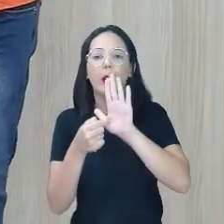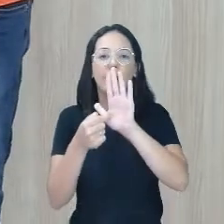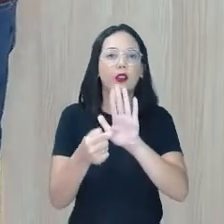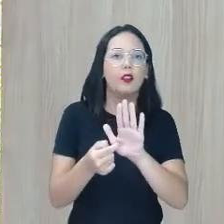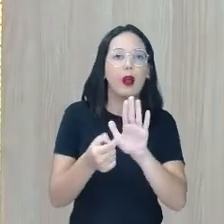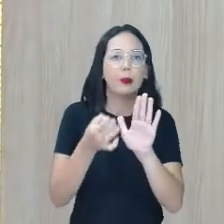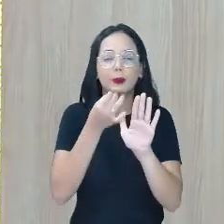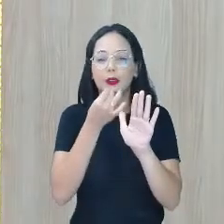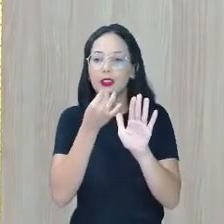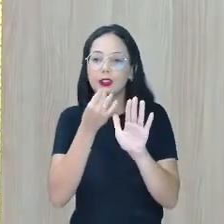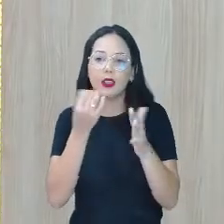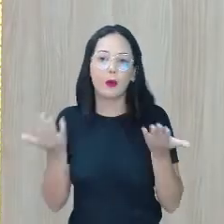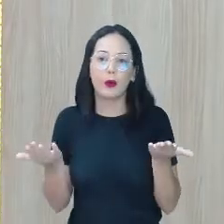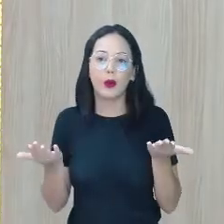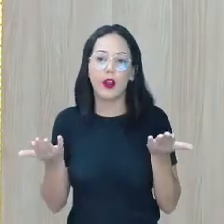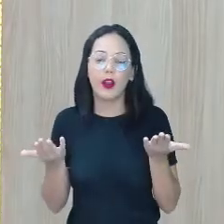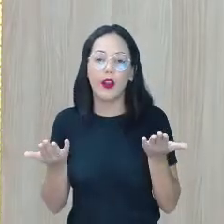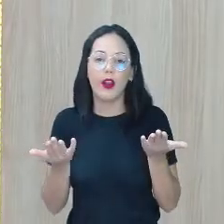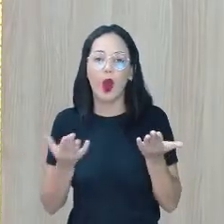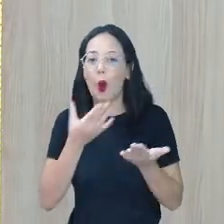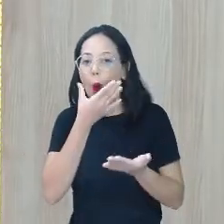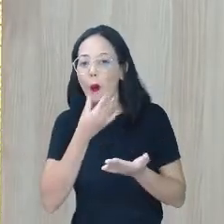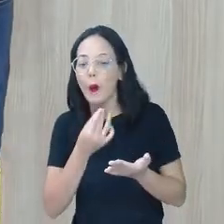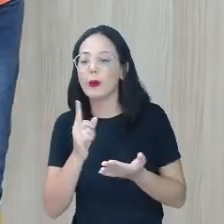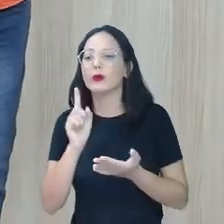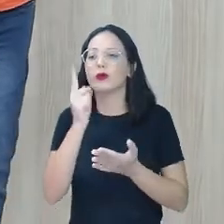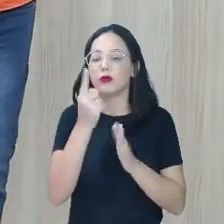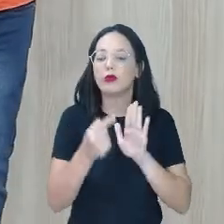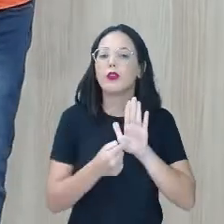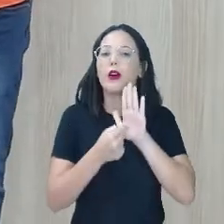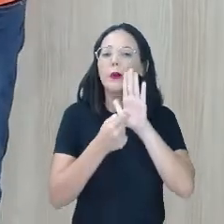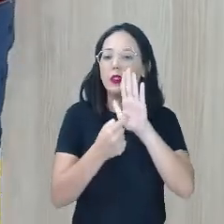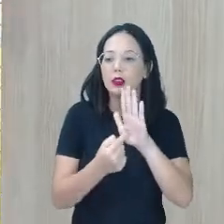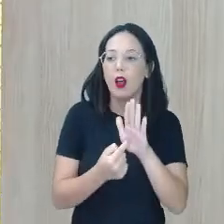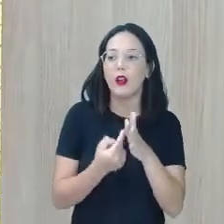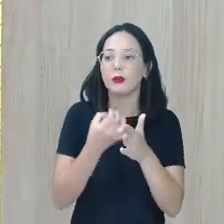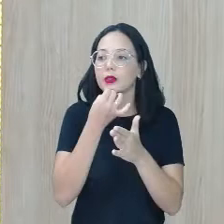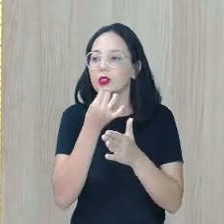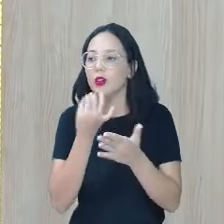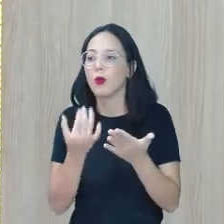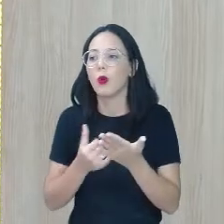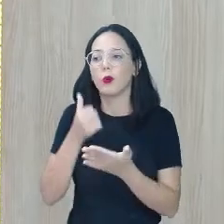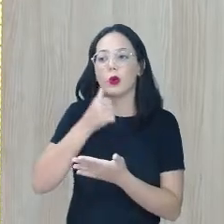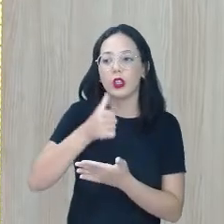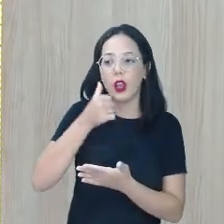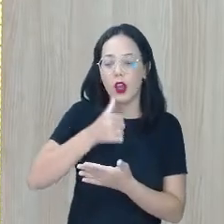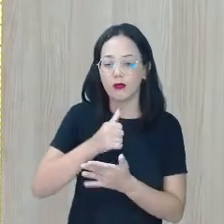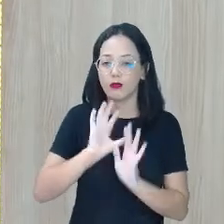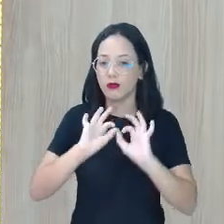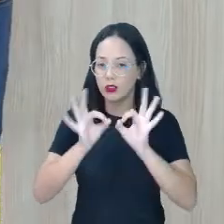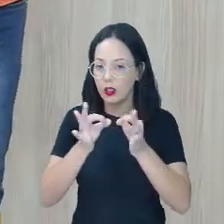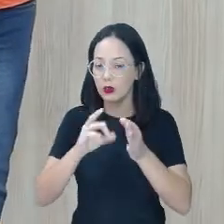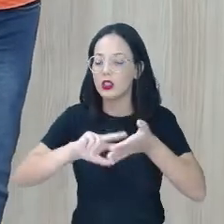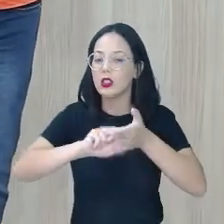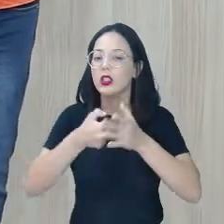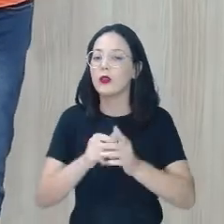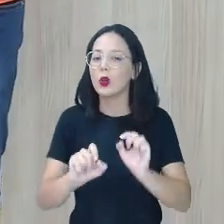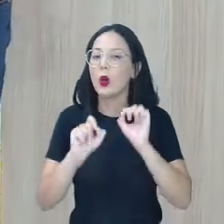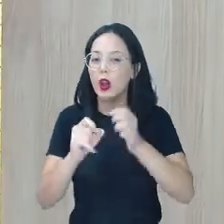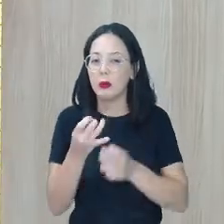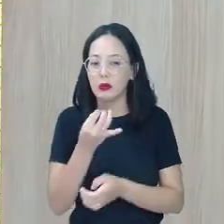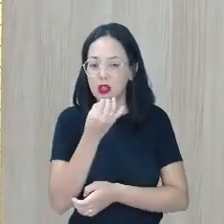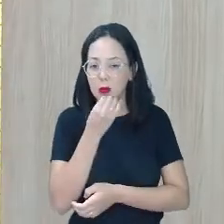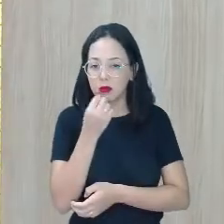vai representar homem, um ideograma que vai representar mulher. Isso quer dizer que eles